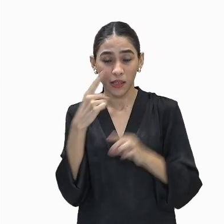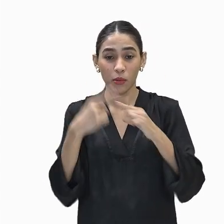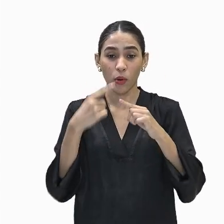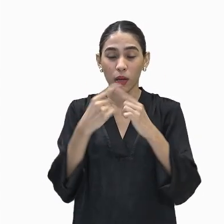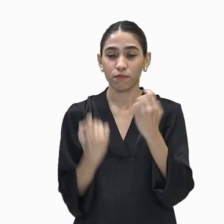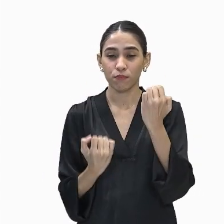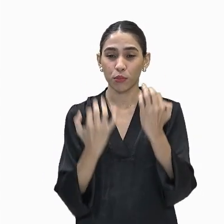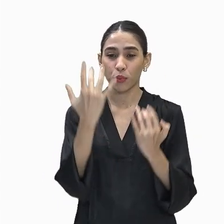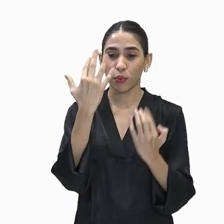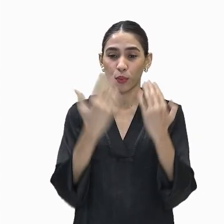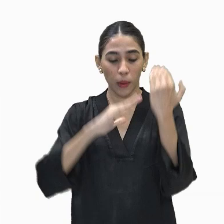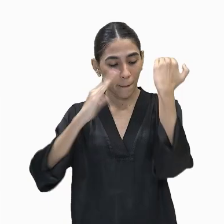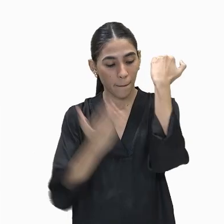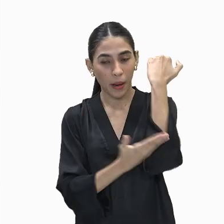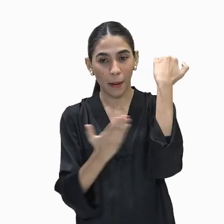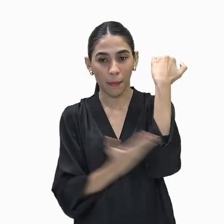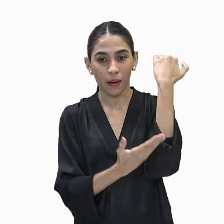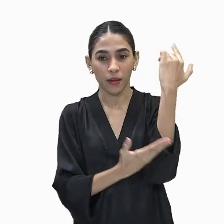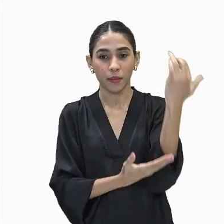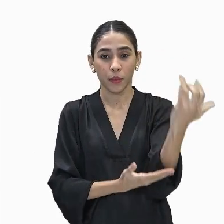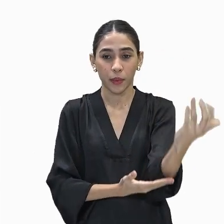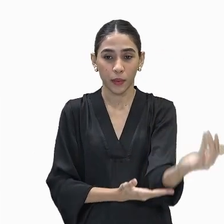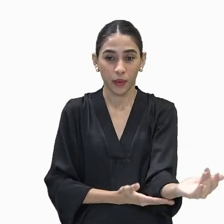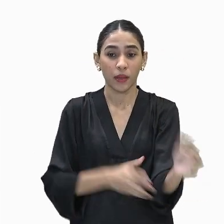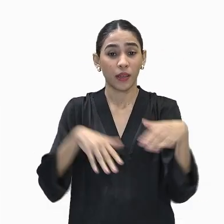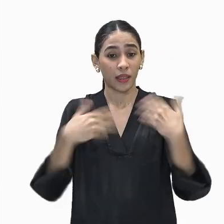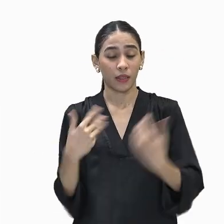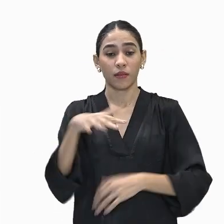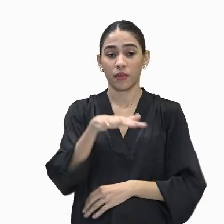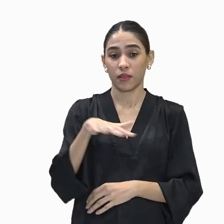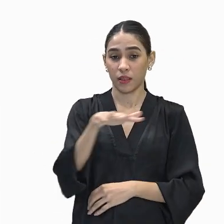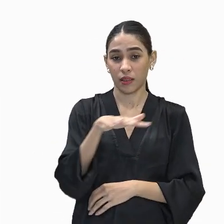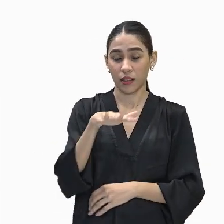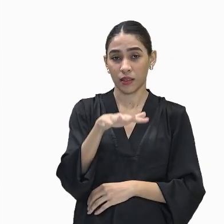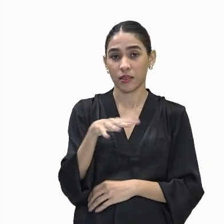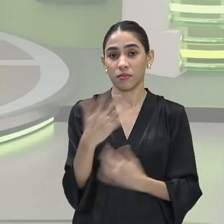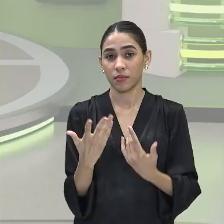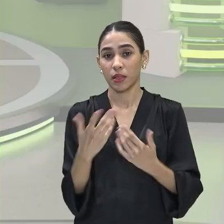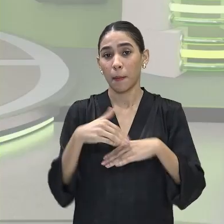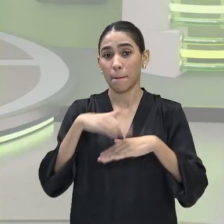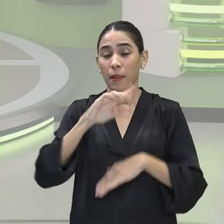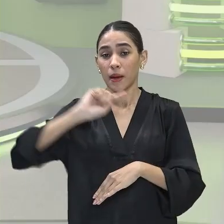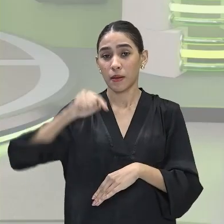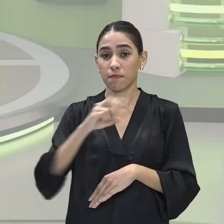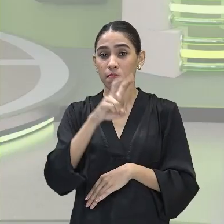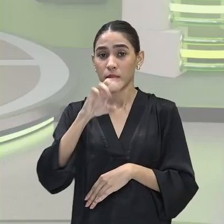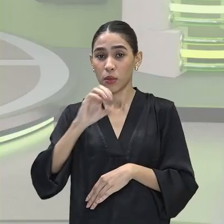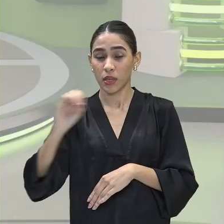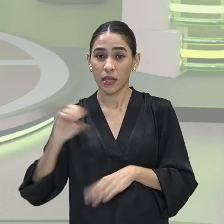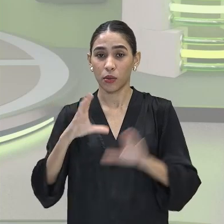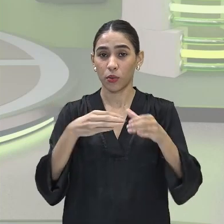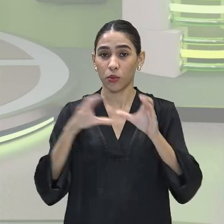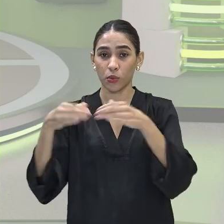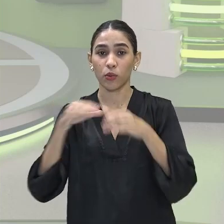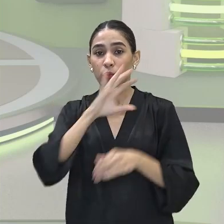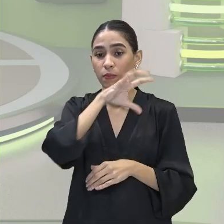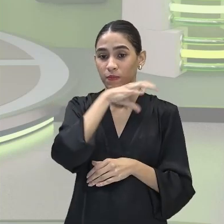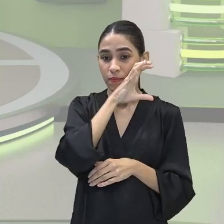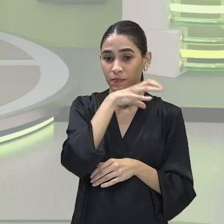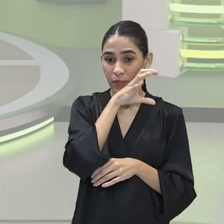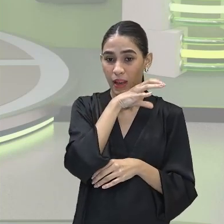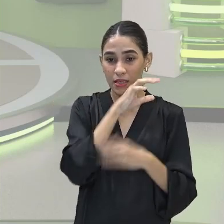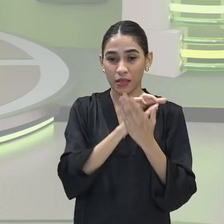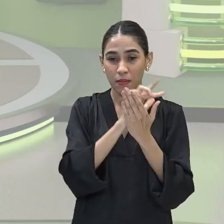ao desmatamento. Então, essas áreas onde mais de 1.500 espécies que são